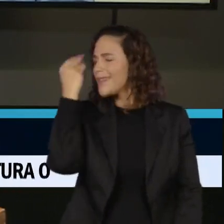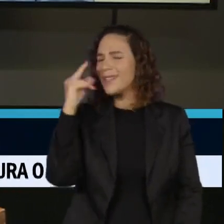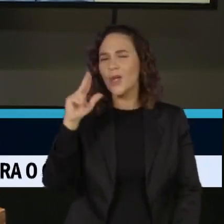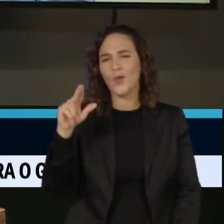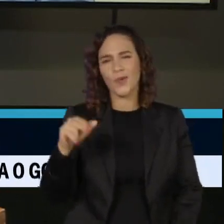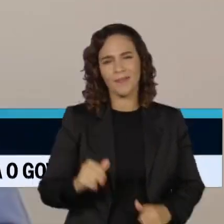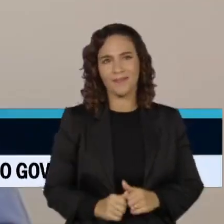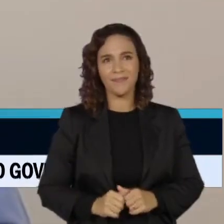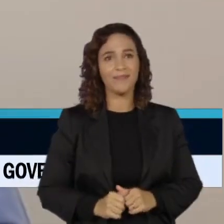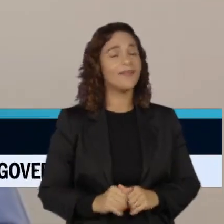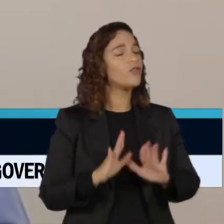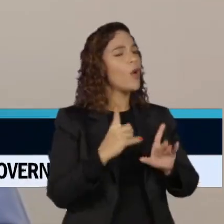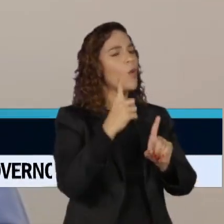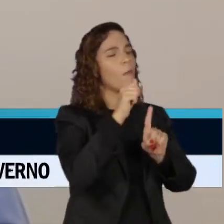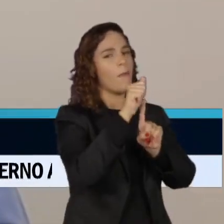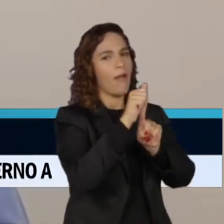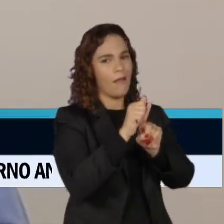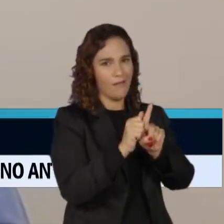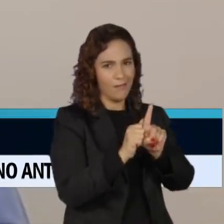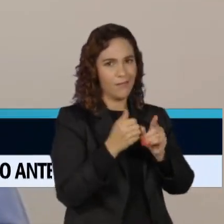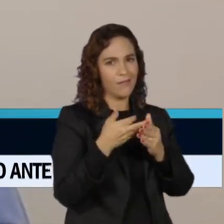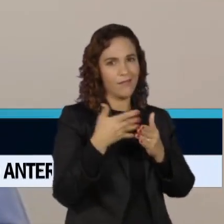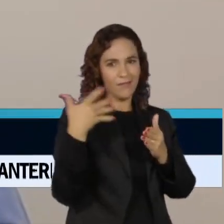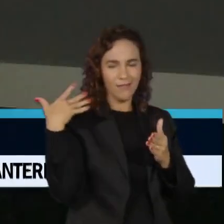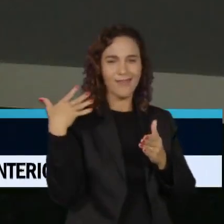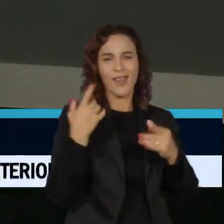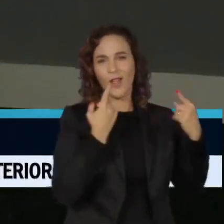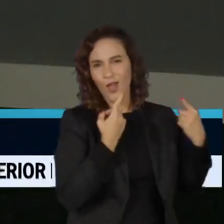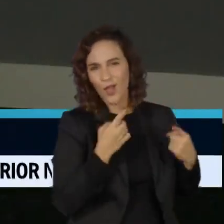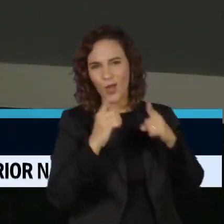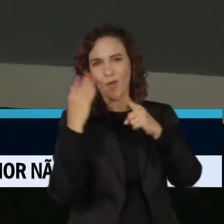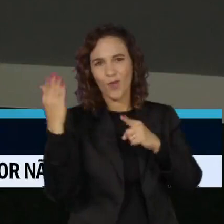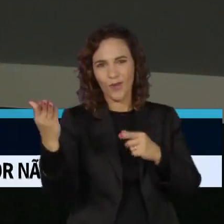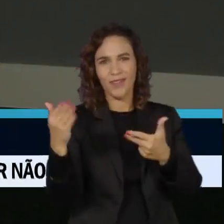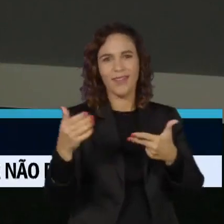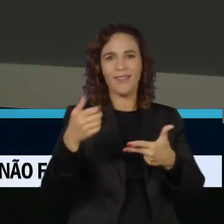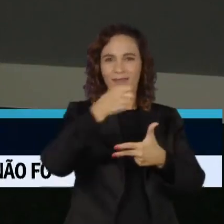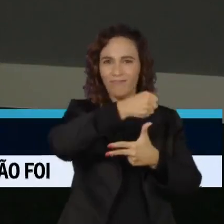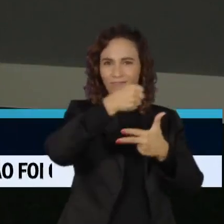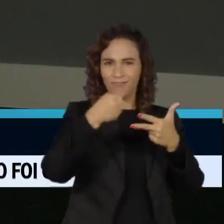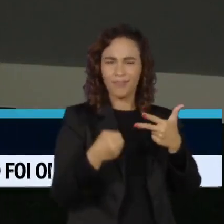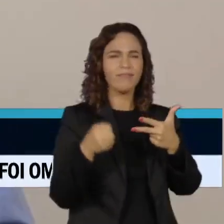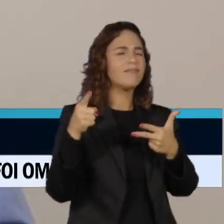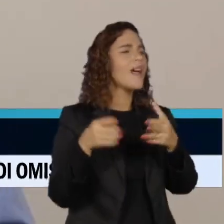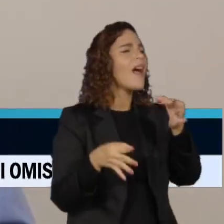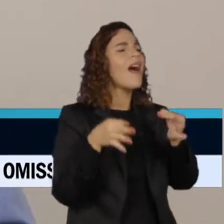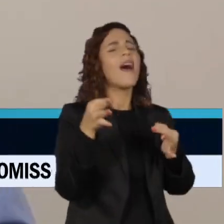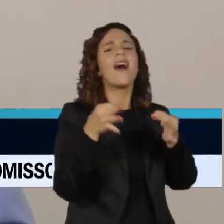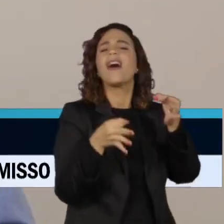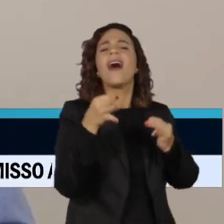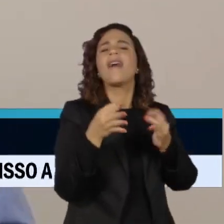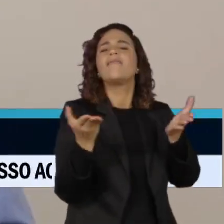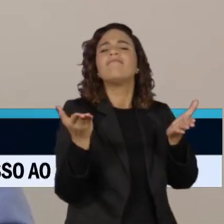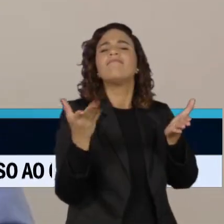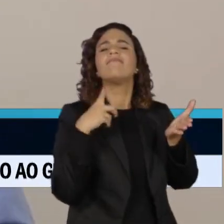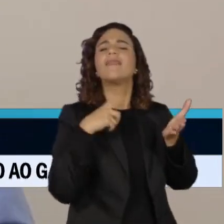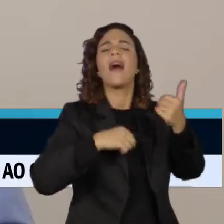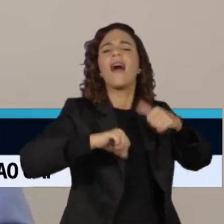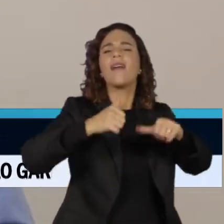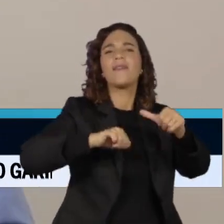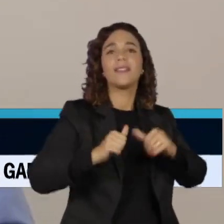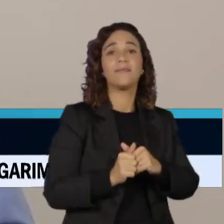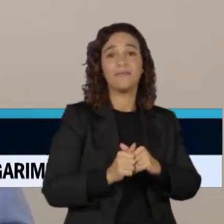passou um mês, dos ataques aos três poderes e qual a avaliação que o senhor faz de onde estamos? Ao contrário do que muita gente dizia,